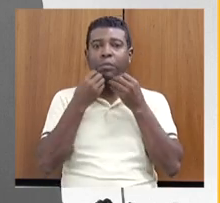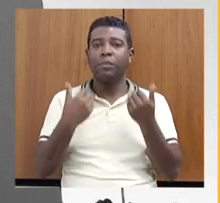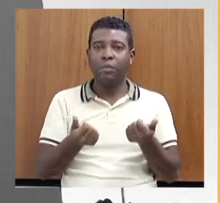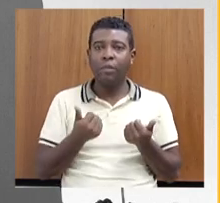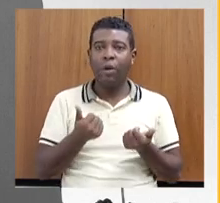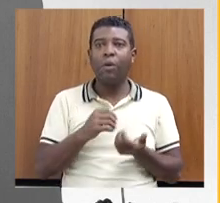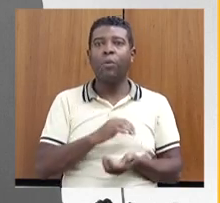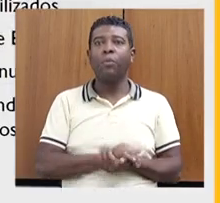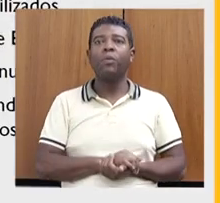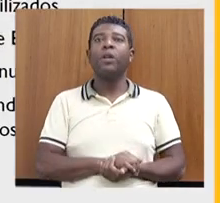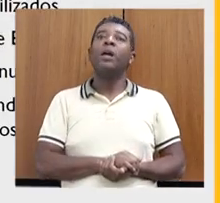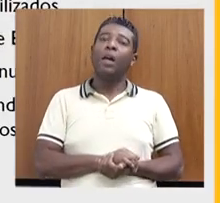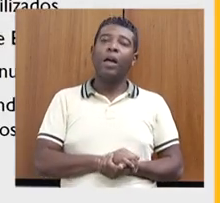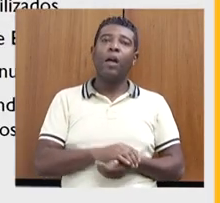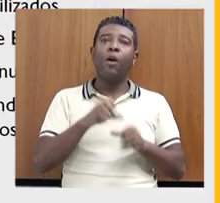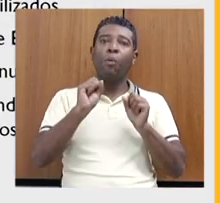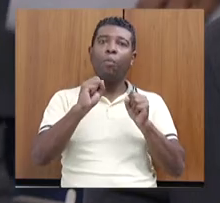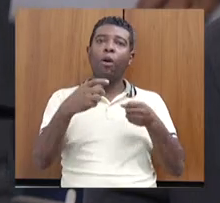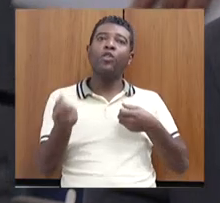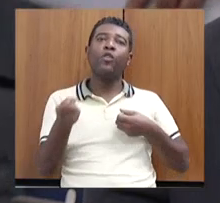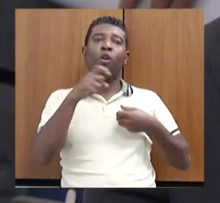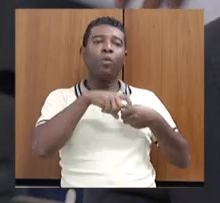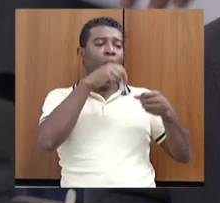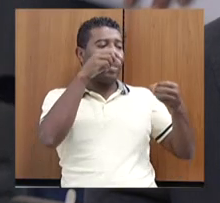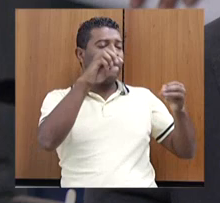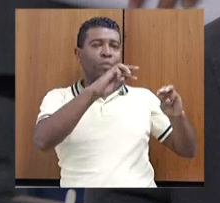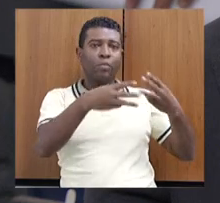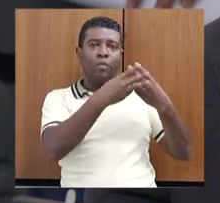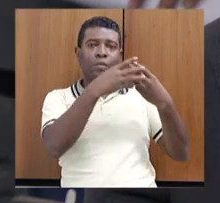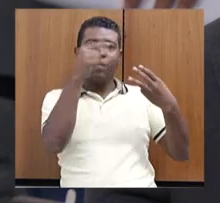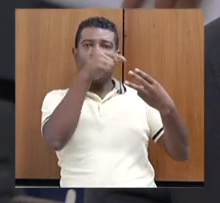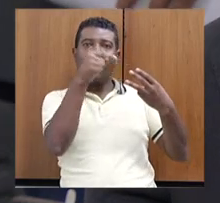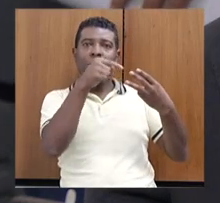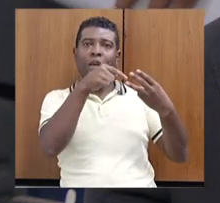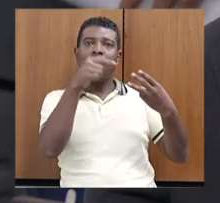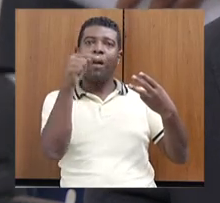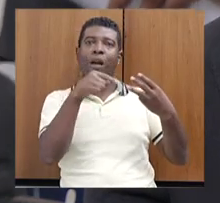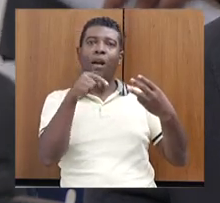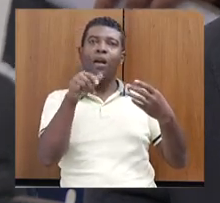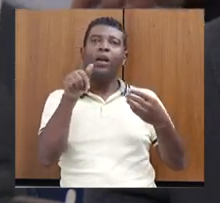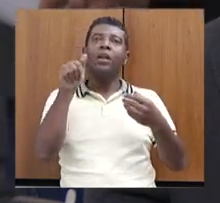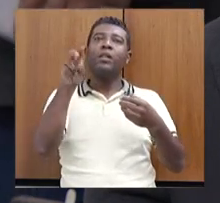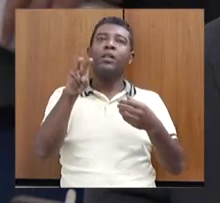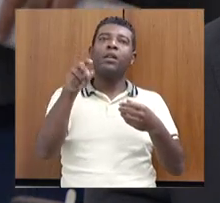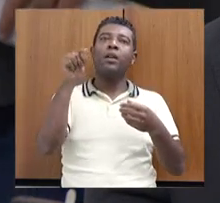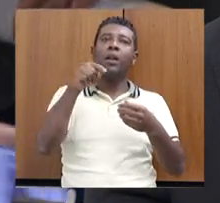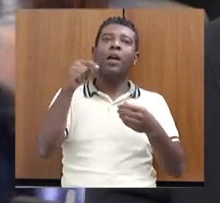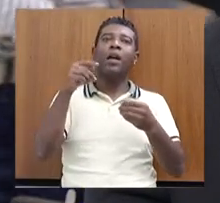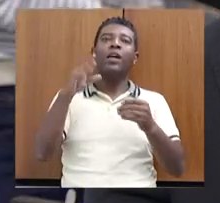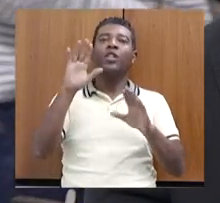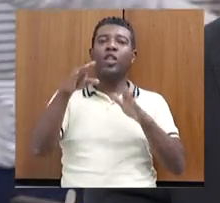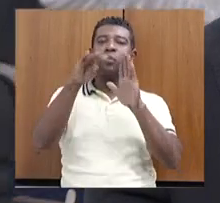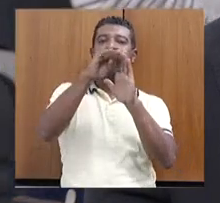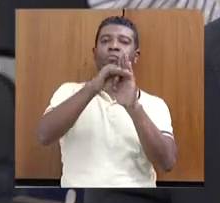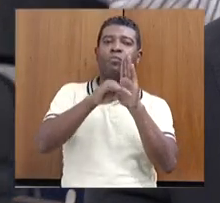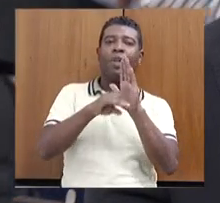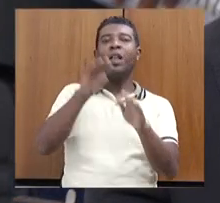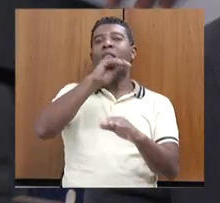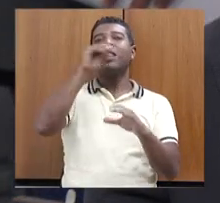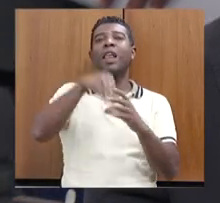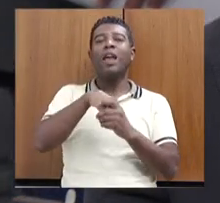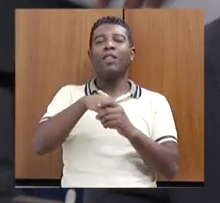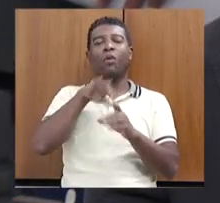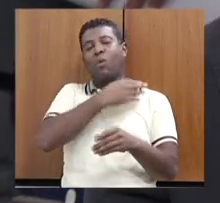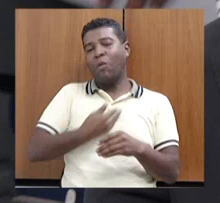Pode voltar, por favor, no slide dos 15 projetos de leis já protocolados pelo governo do Estado. Este. É